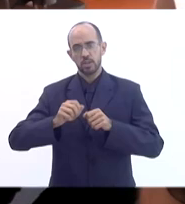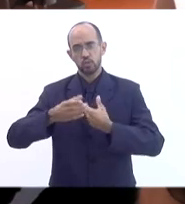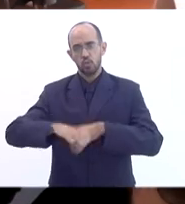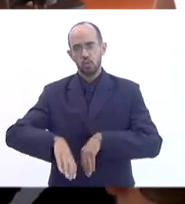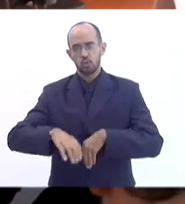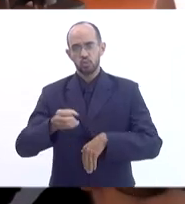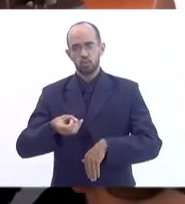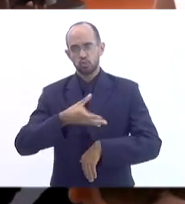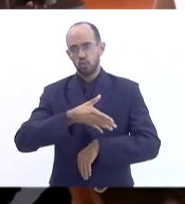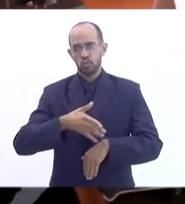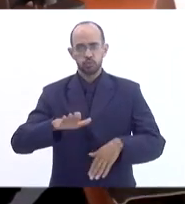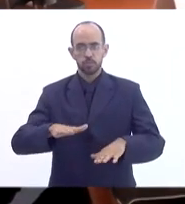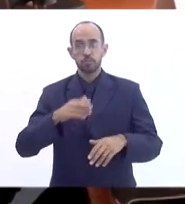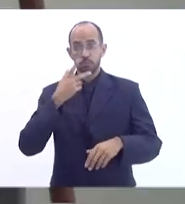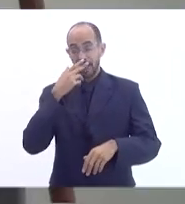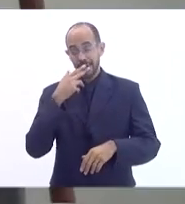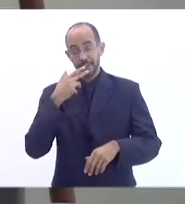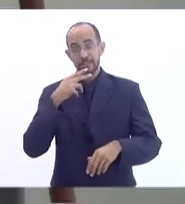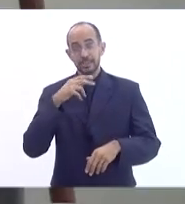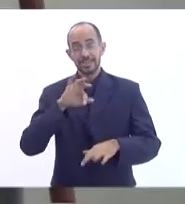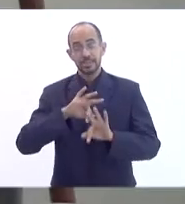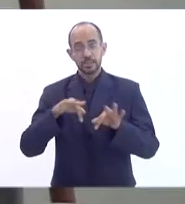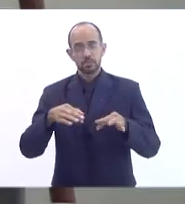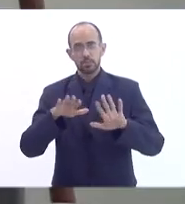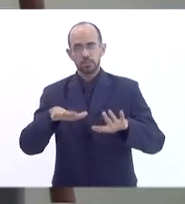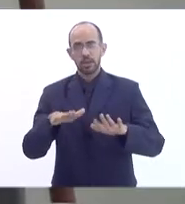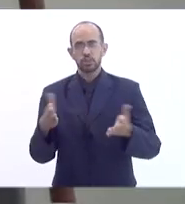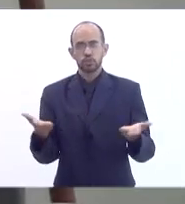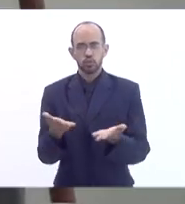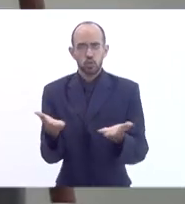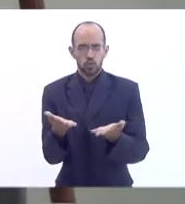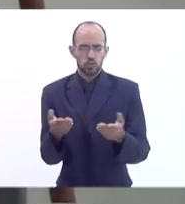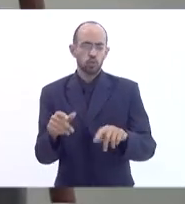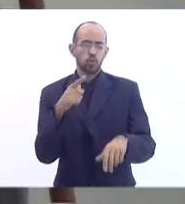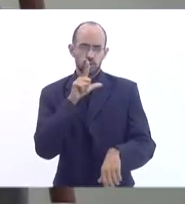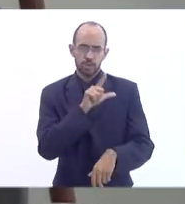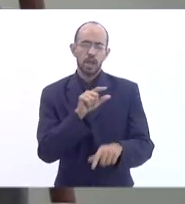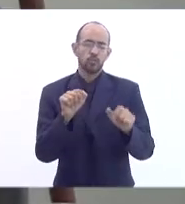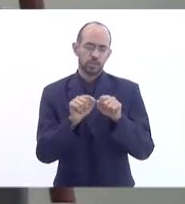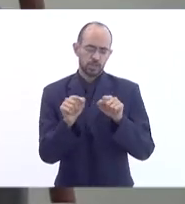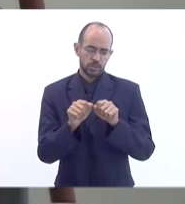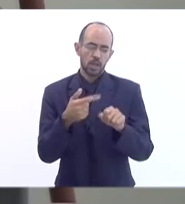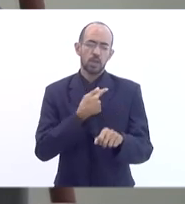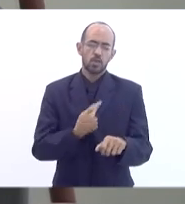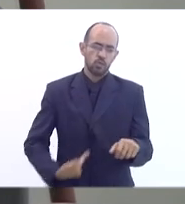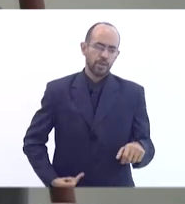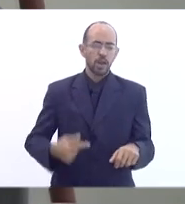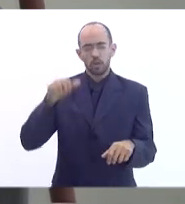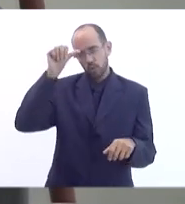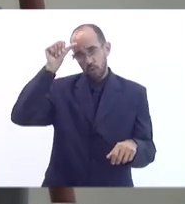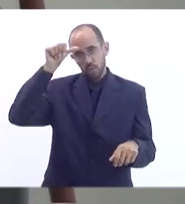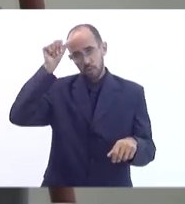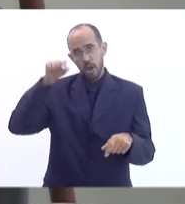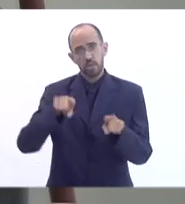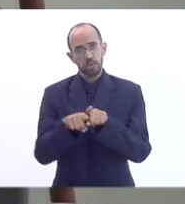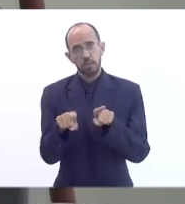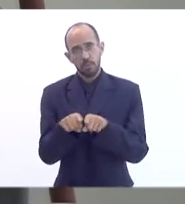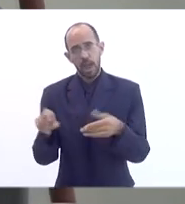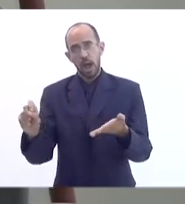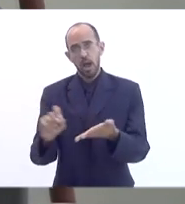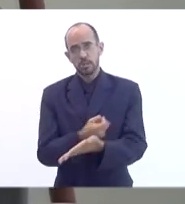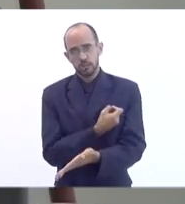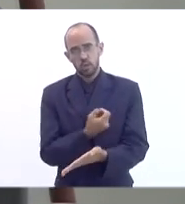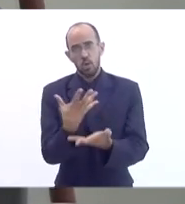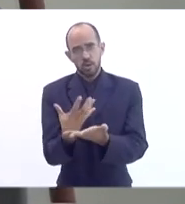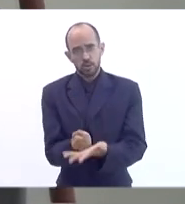mas hoje eu acho que a gente consegue colocar no ordenamento A lei foi sancionada pelo Governador Cláudio Castro e eu acho que tenho absoluta